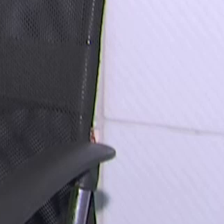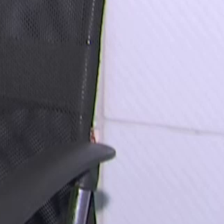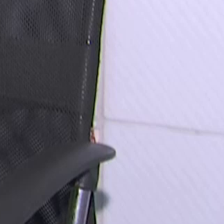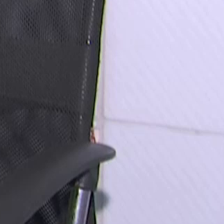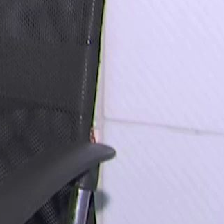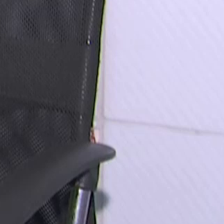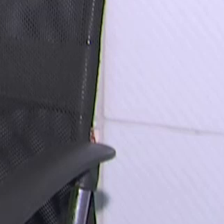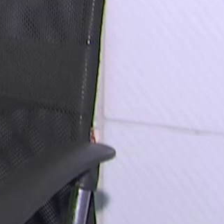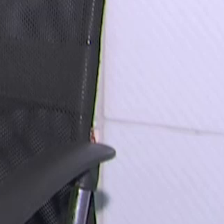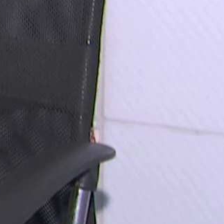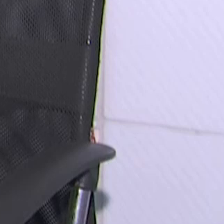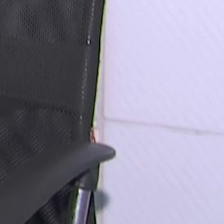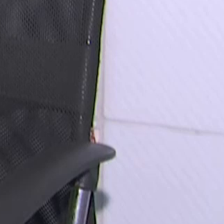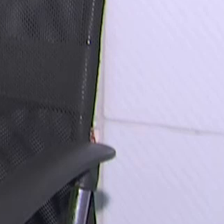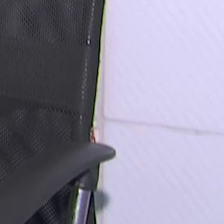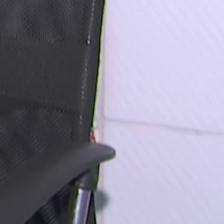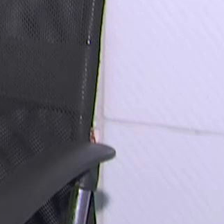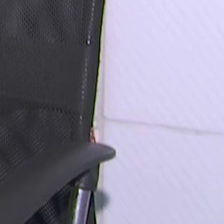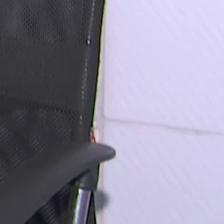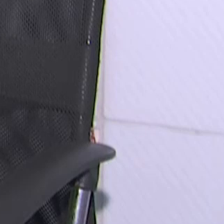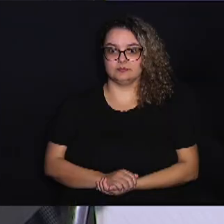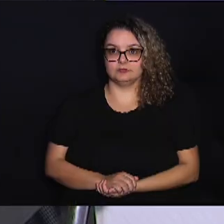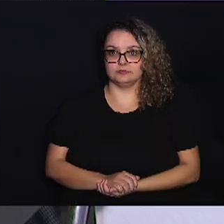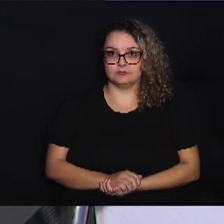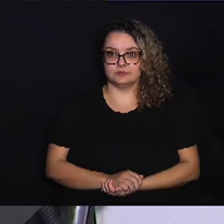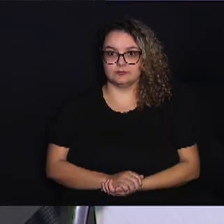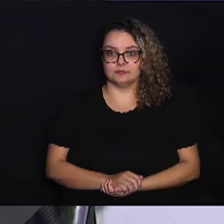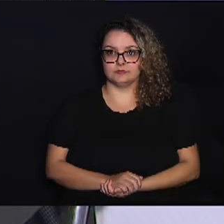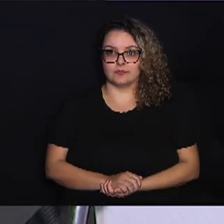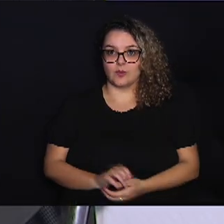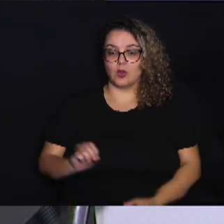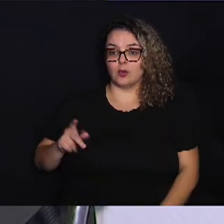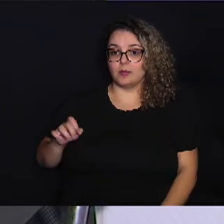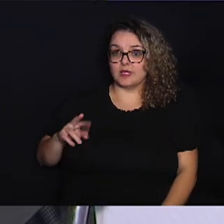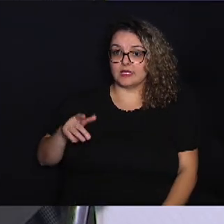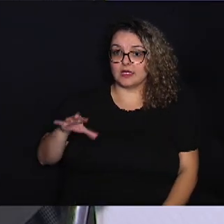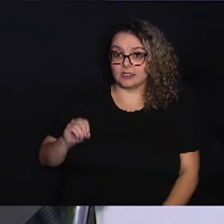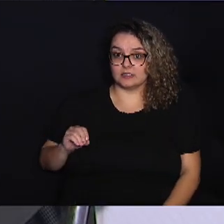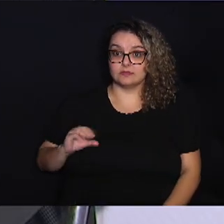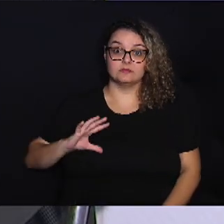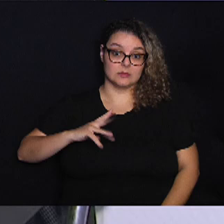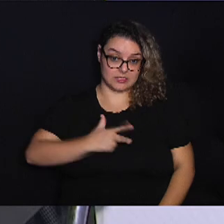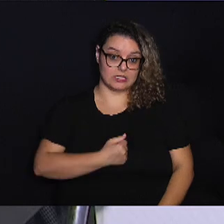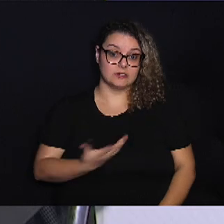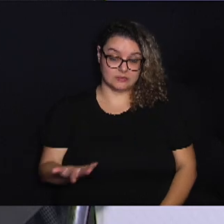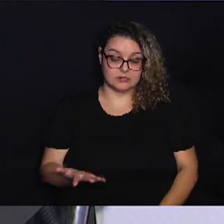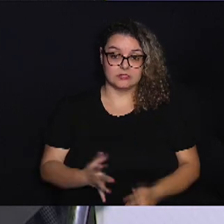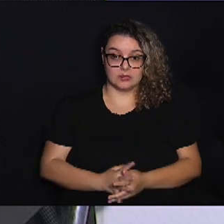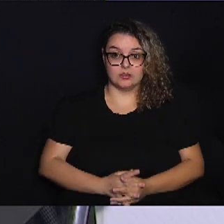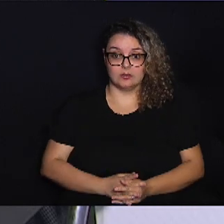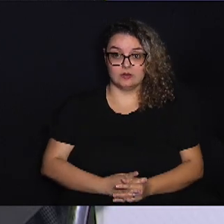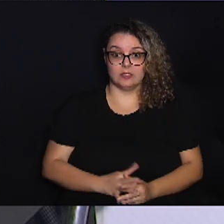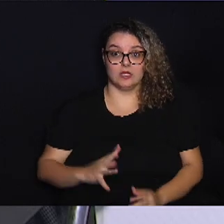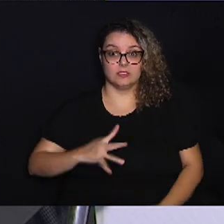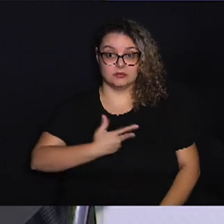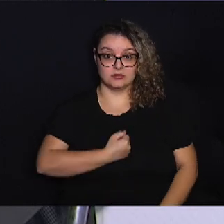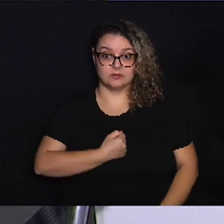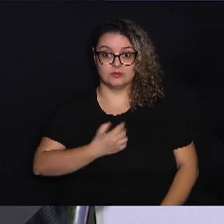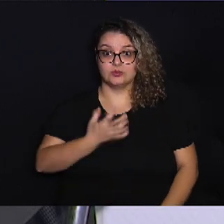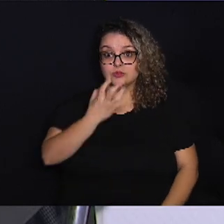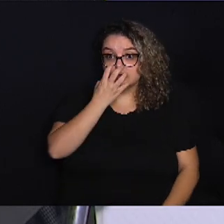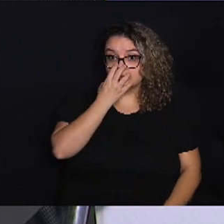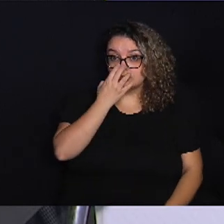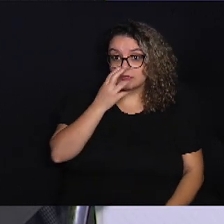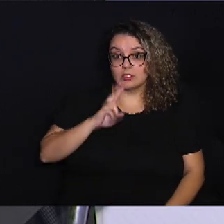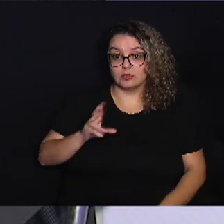fazer o nosso? Aí nós estamos numa operação, uma Operacão Resgate, que era em resgate de um cão. E aí ficou o nome